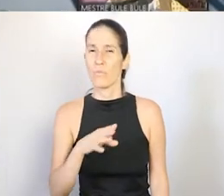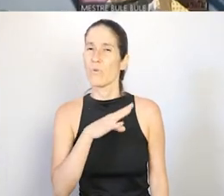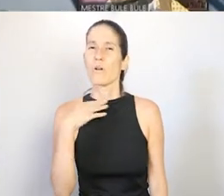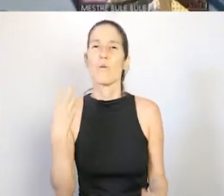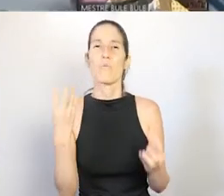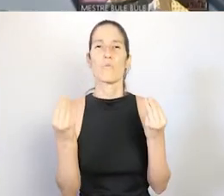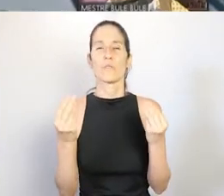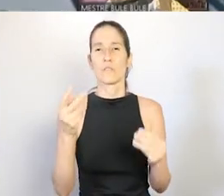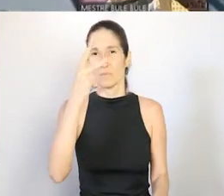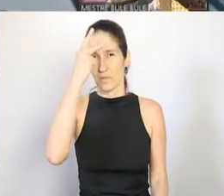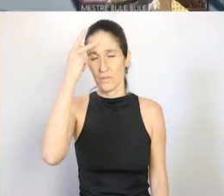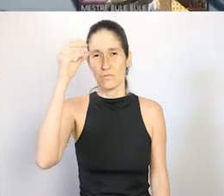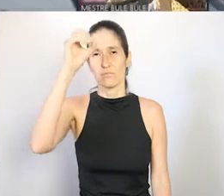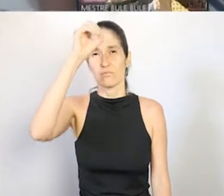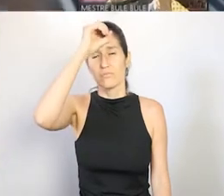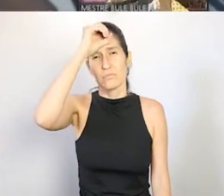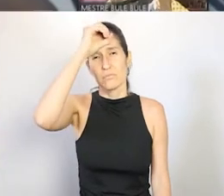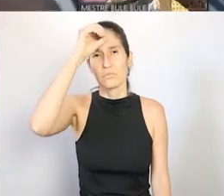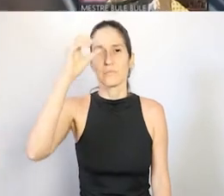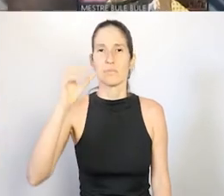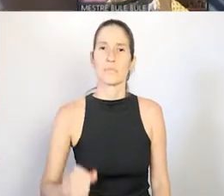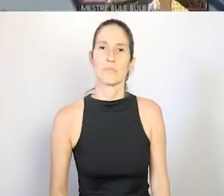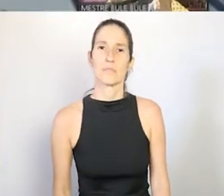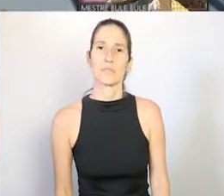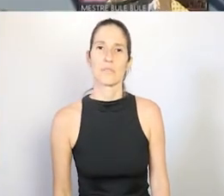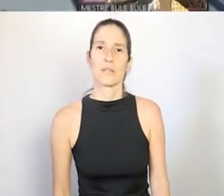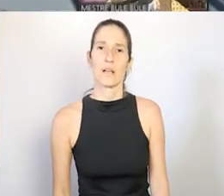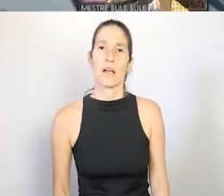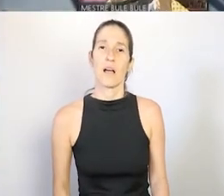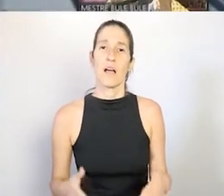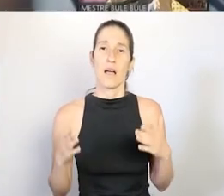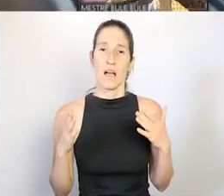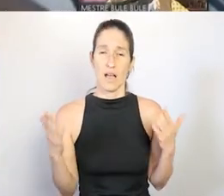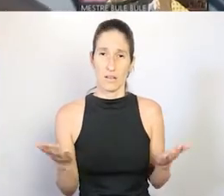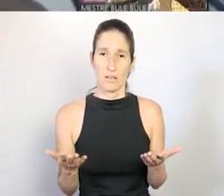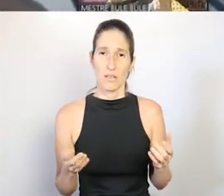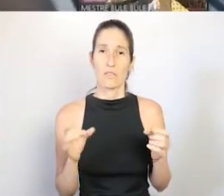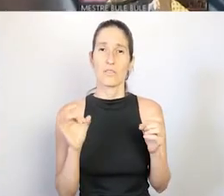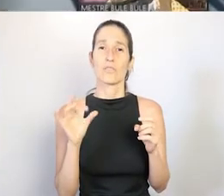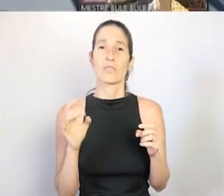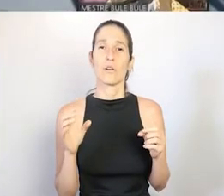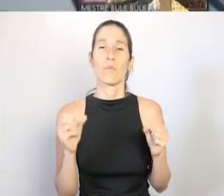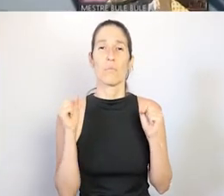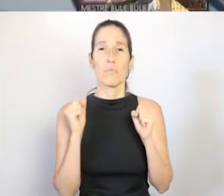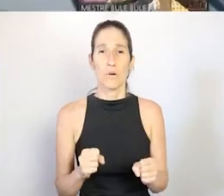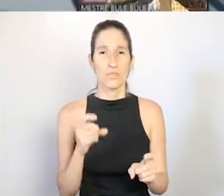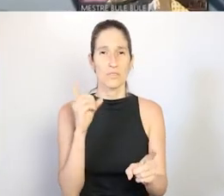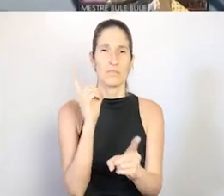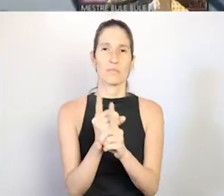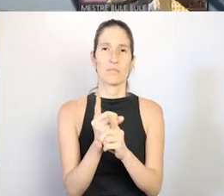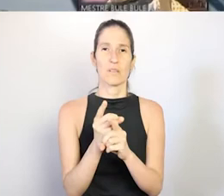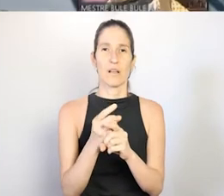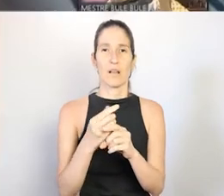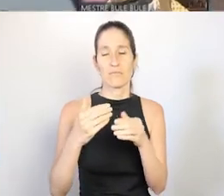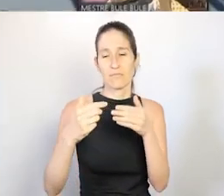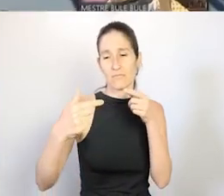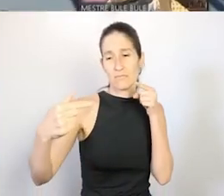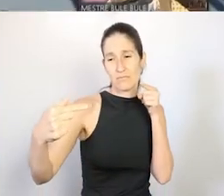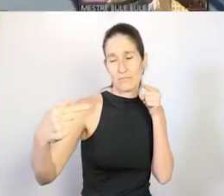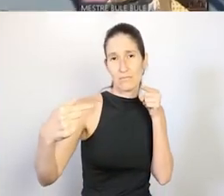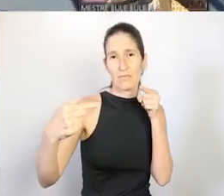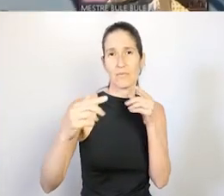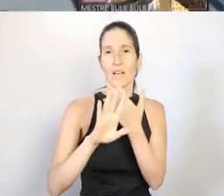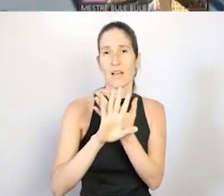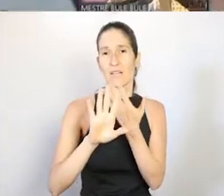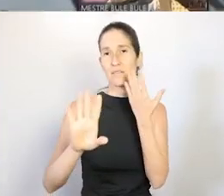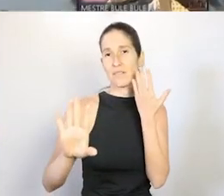A gente só pode se encontrar assim, vendo, longe, mas quase perto. Mas a gente está se vendo. E a gente está contando alguma